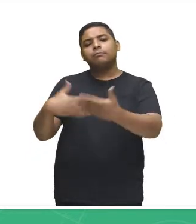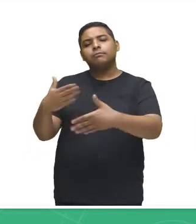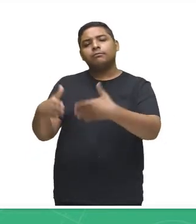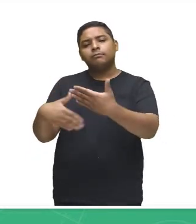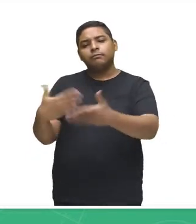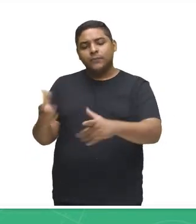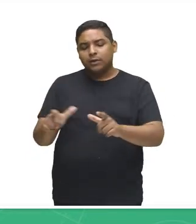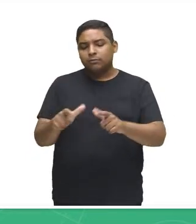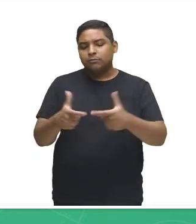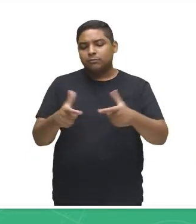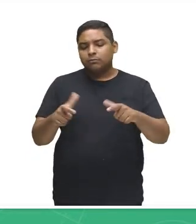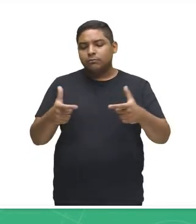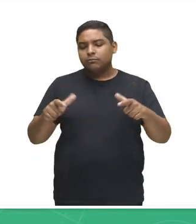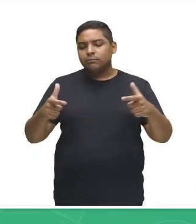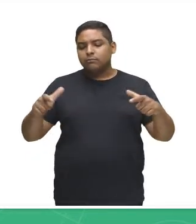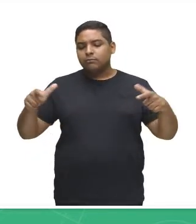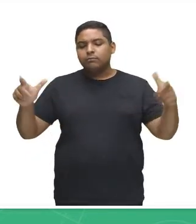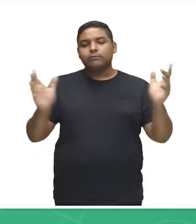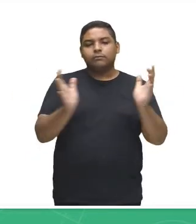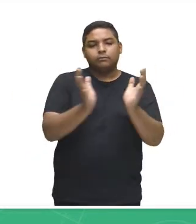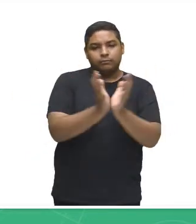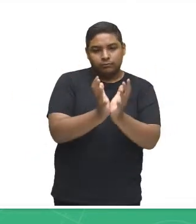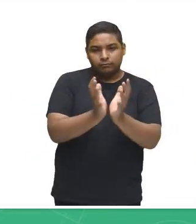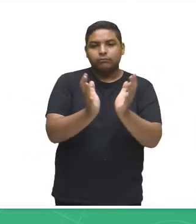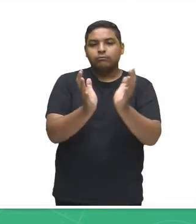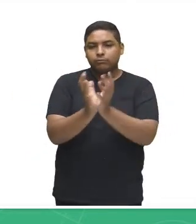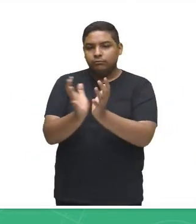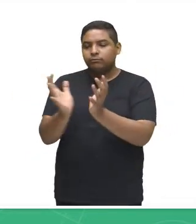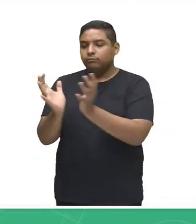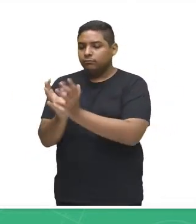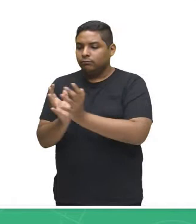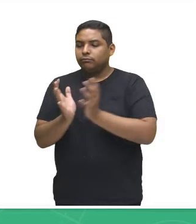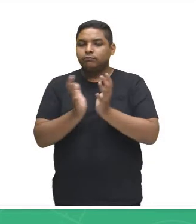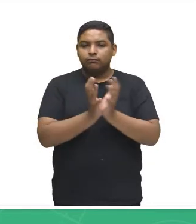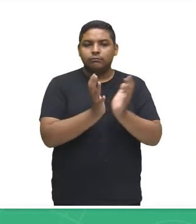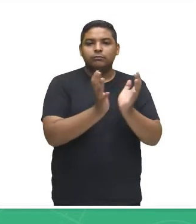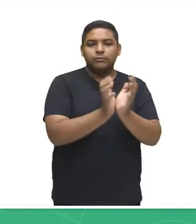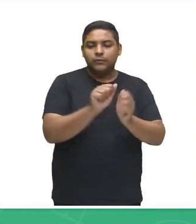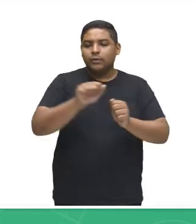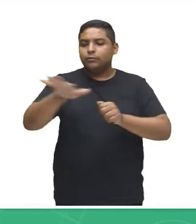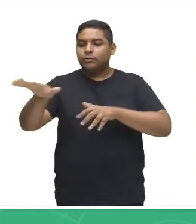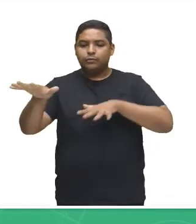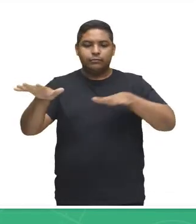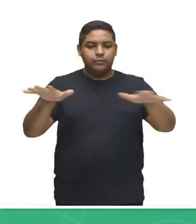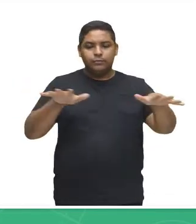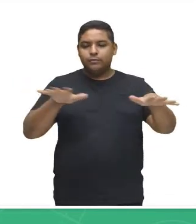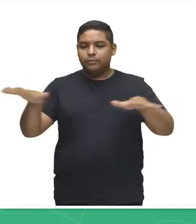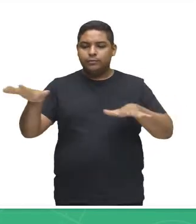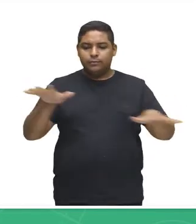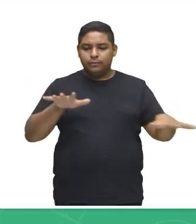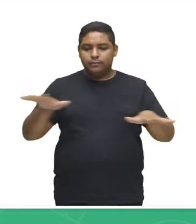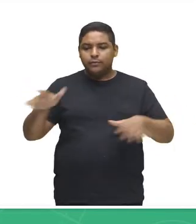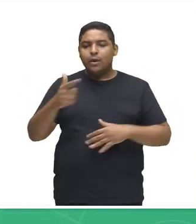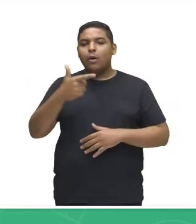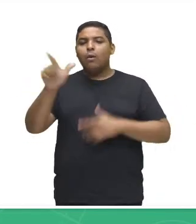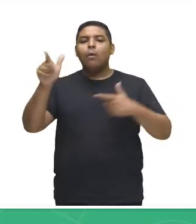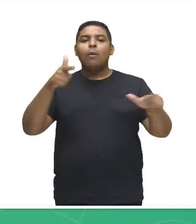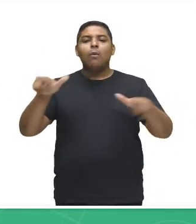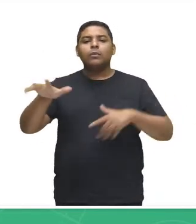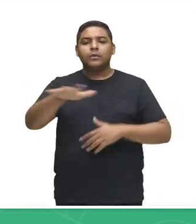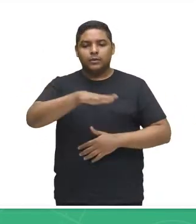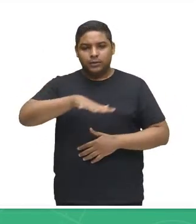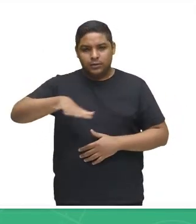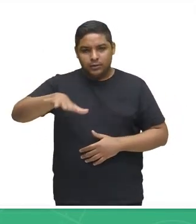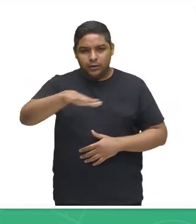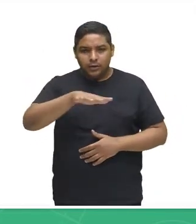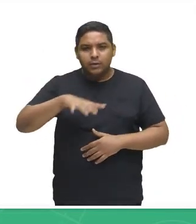expansão desses vários grupos, eles vão se expandir para outras áreas. Porém, vai ser aqui,